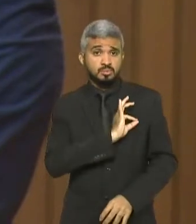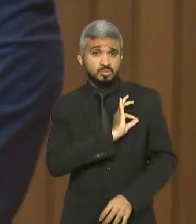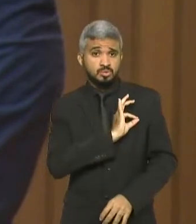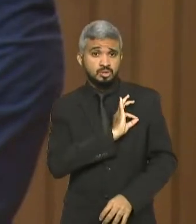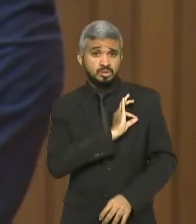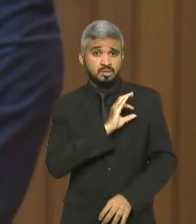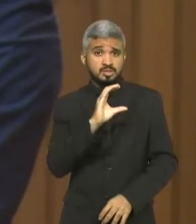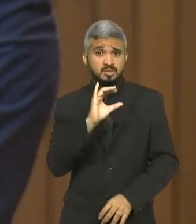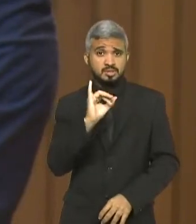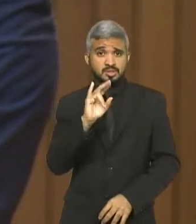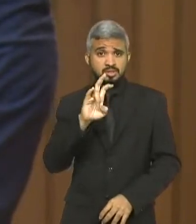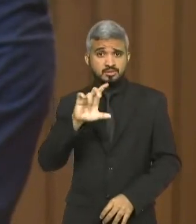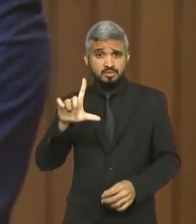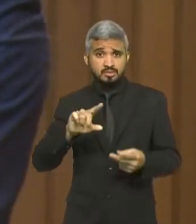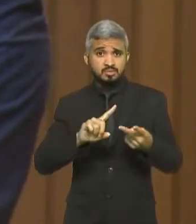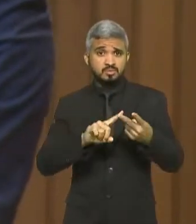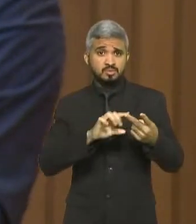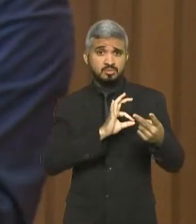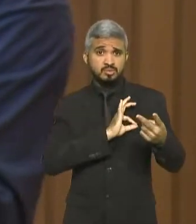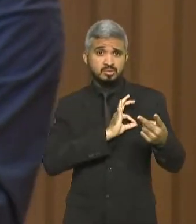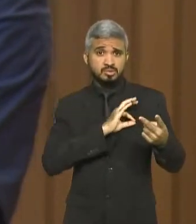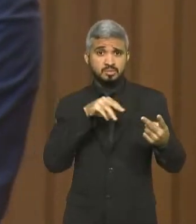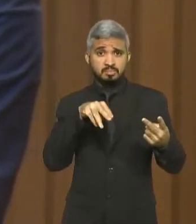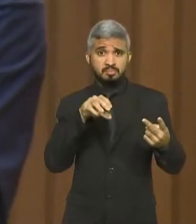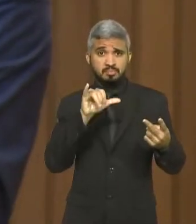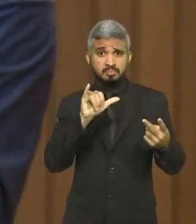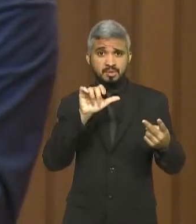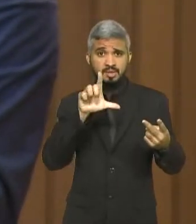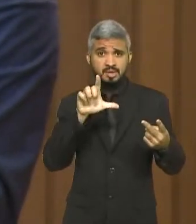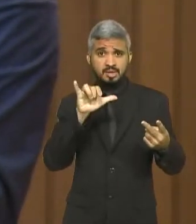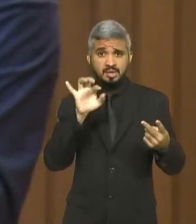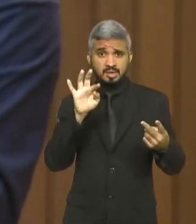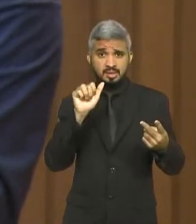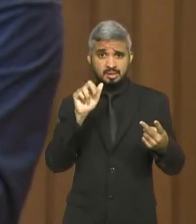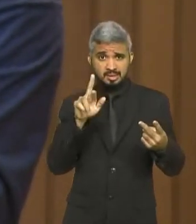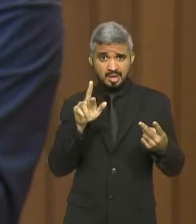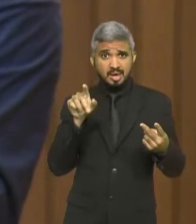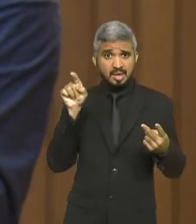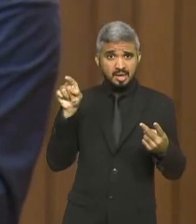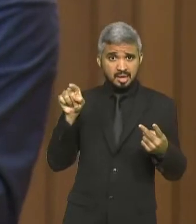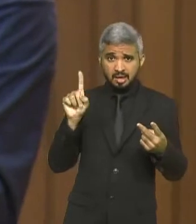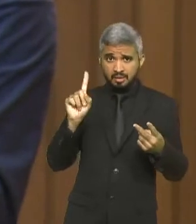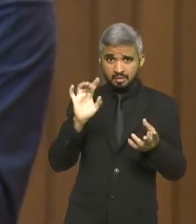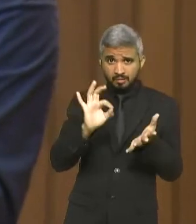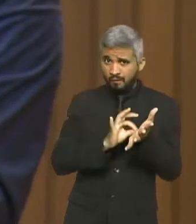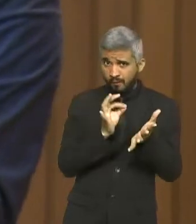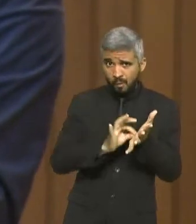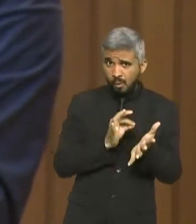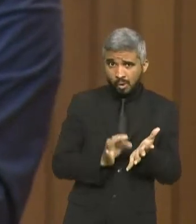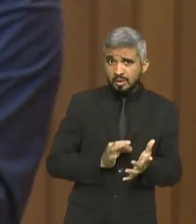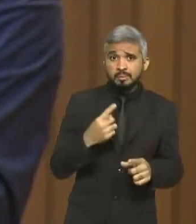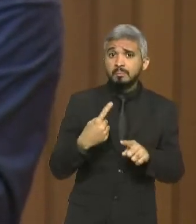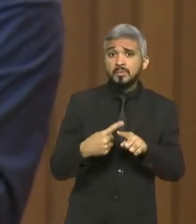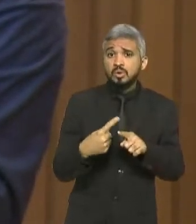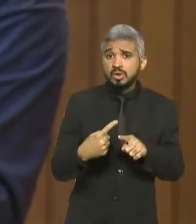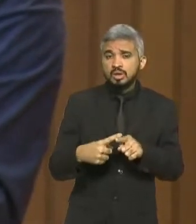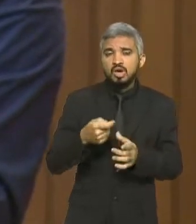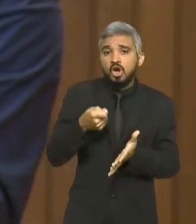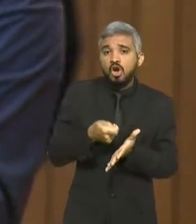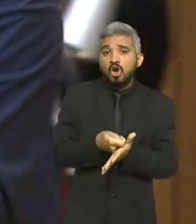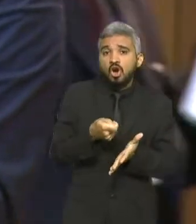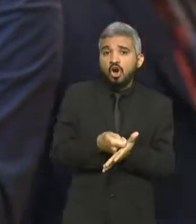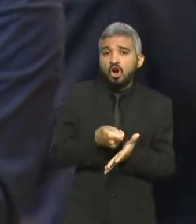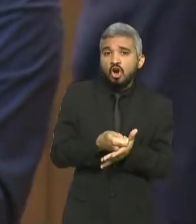fazer o concurso público, fazer um treinamento, para poder ter a arma, para poder defender a população. Senão, ele já